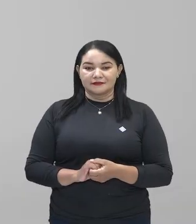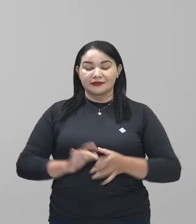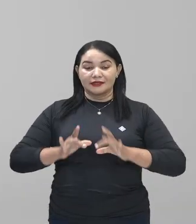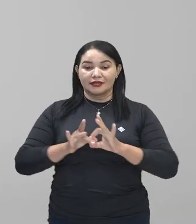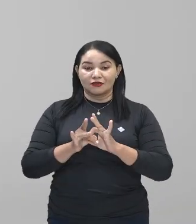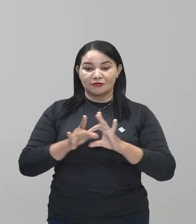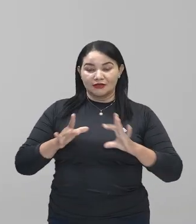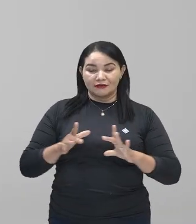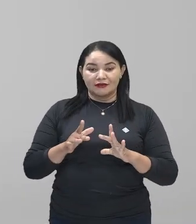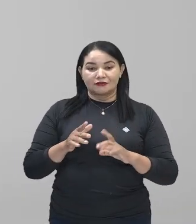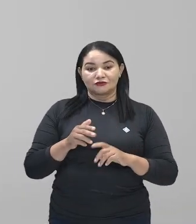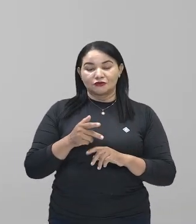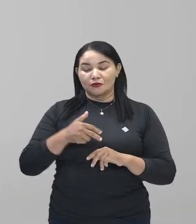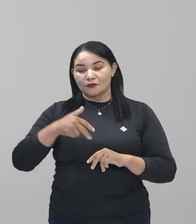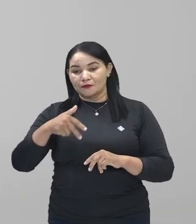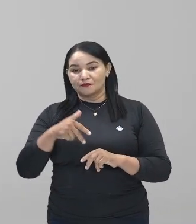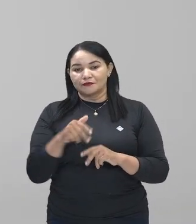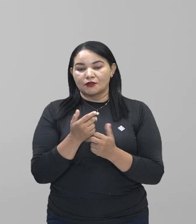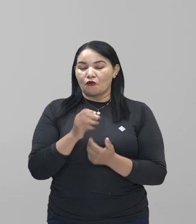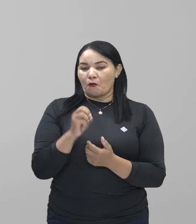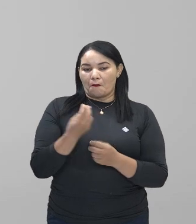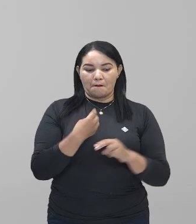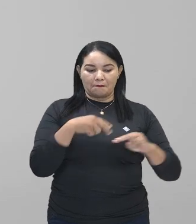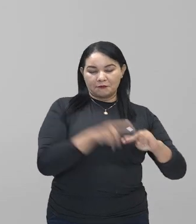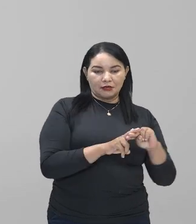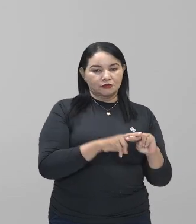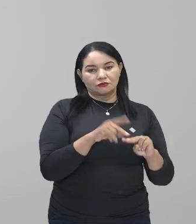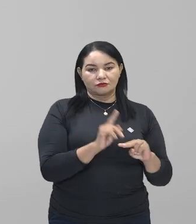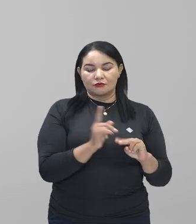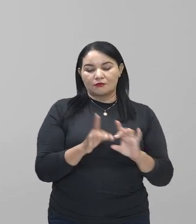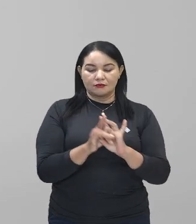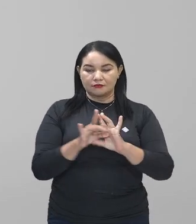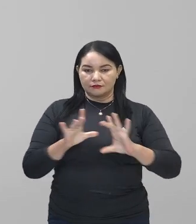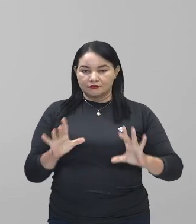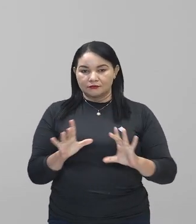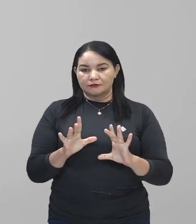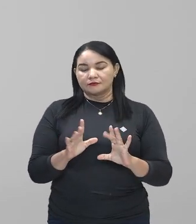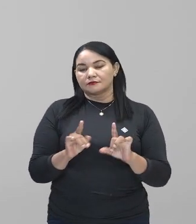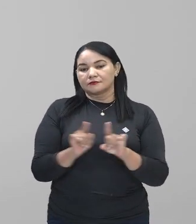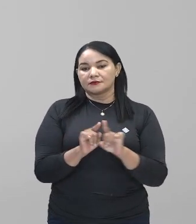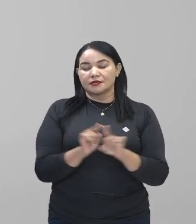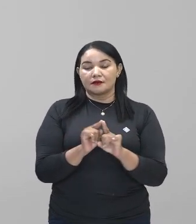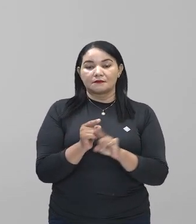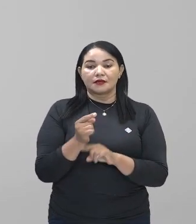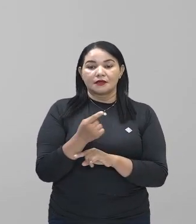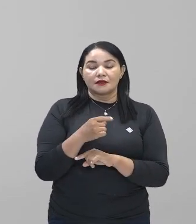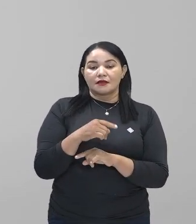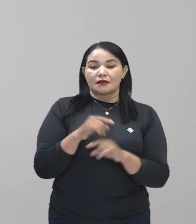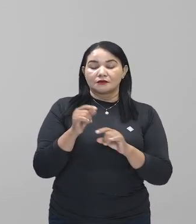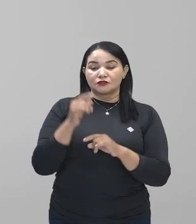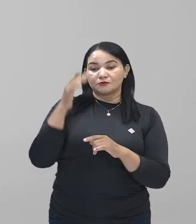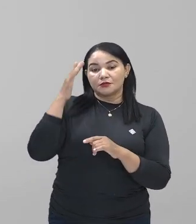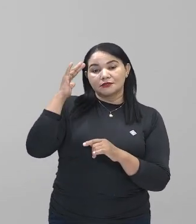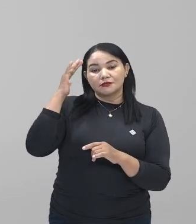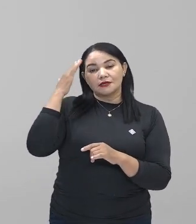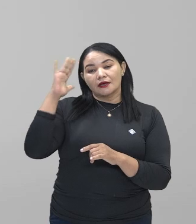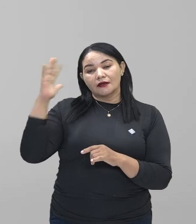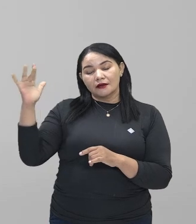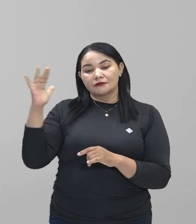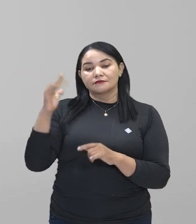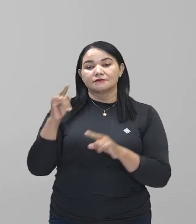estar preso dentro de uma cela. Mas é liberdade também de pensar, liberdade de escolher,